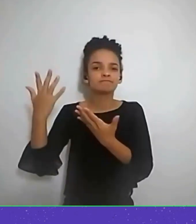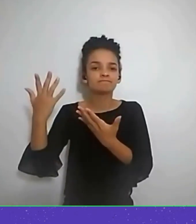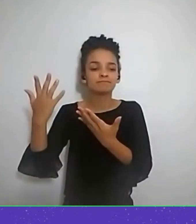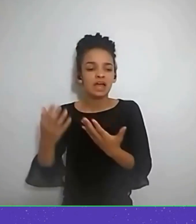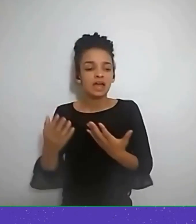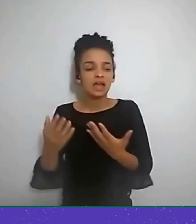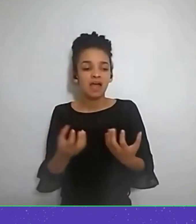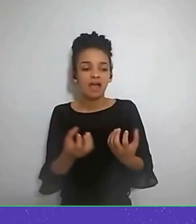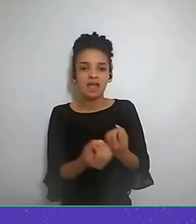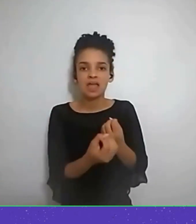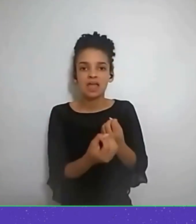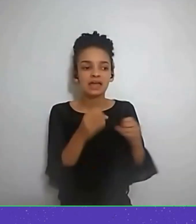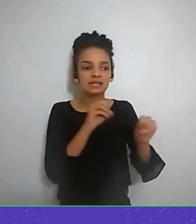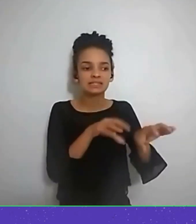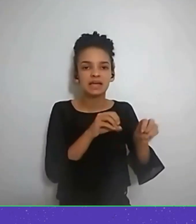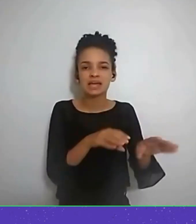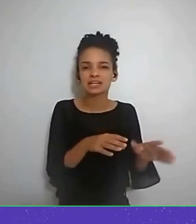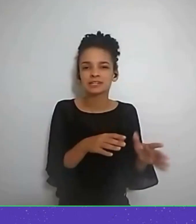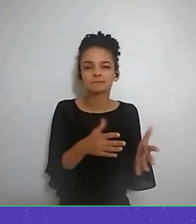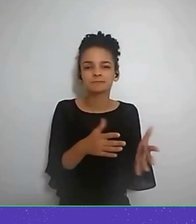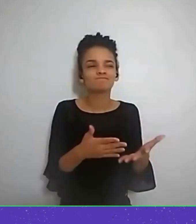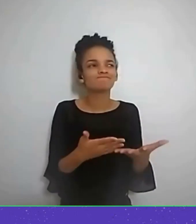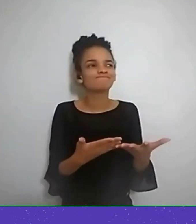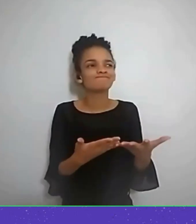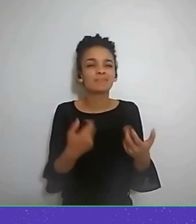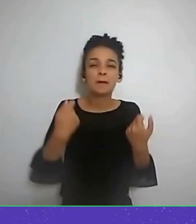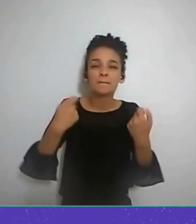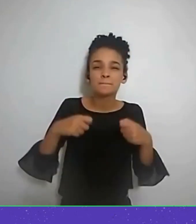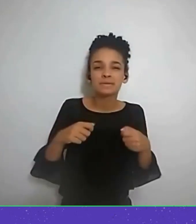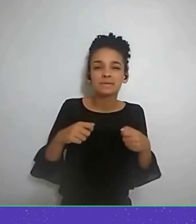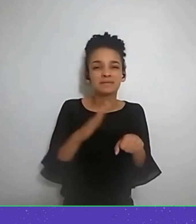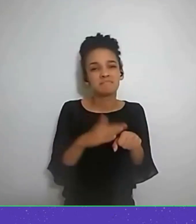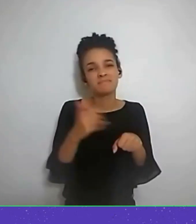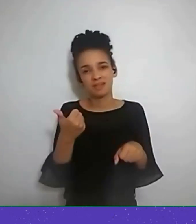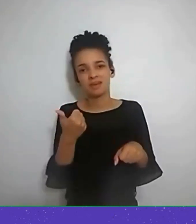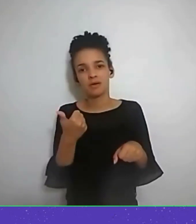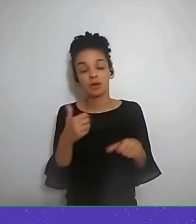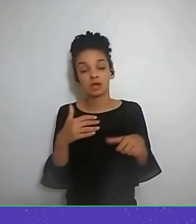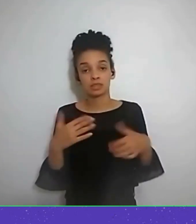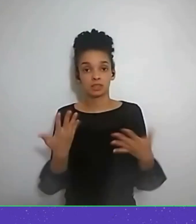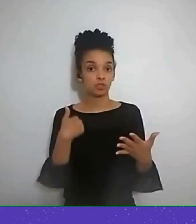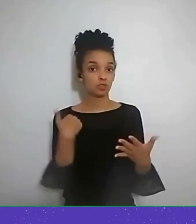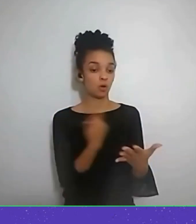nós tivemos que reaprender a leitura da Bíblia nos anos 70, 80, 90.